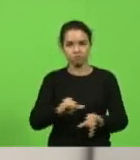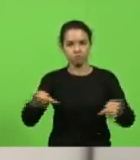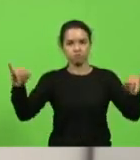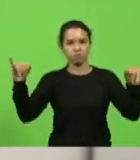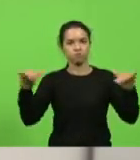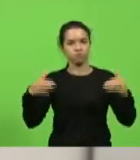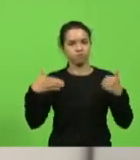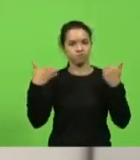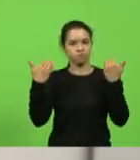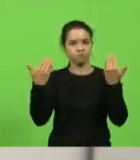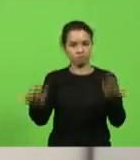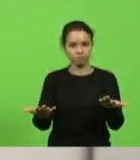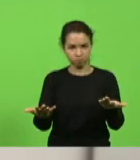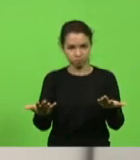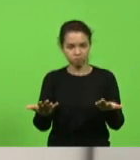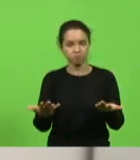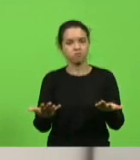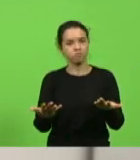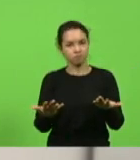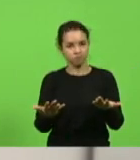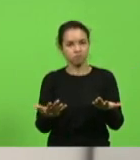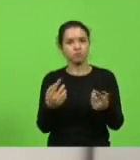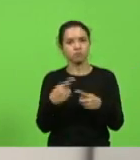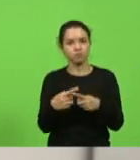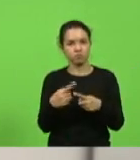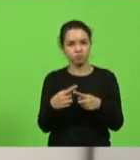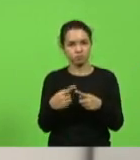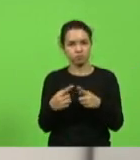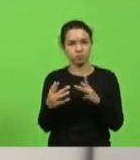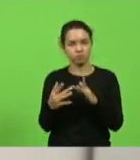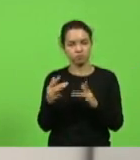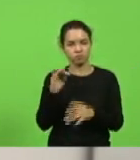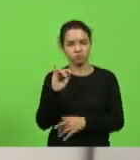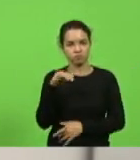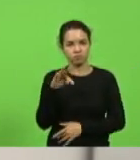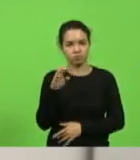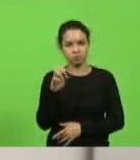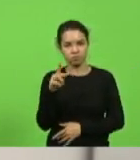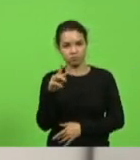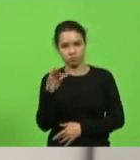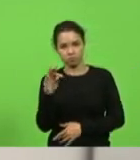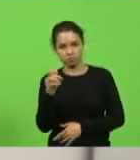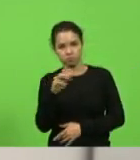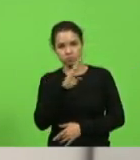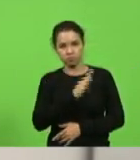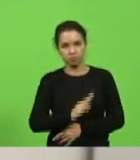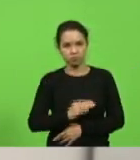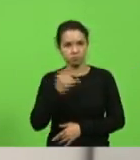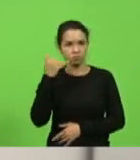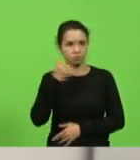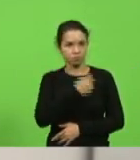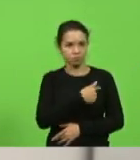governo, mediante o contato do Intercept Brasil com o governo de Santa Catarina, em